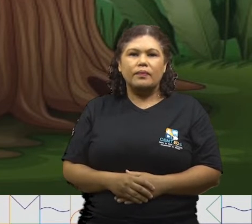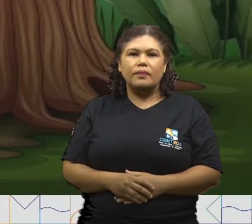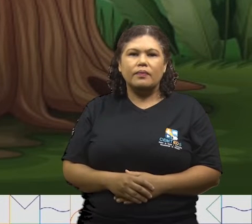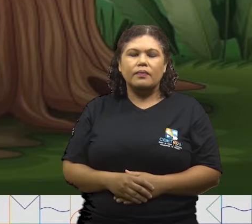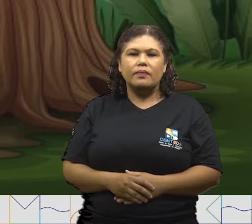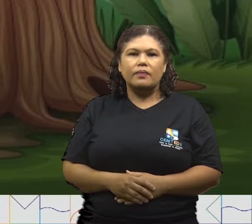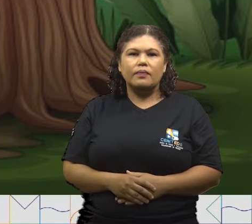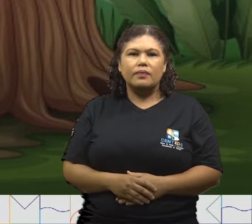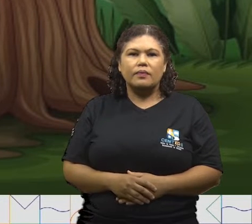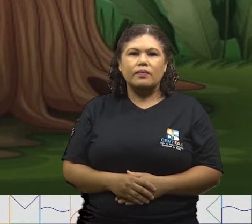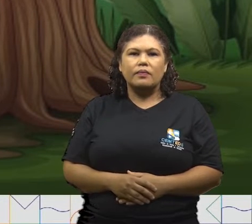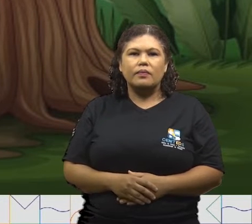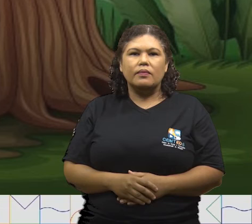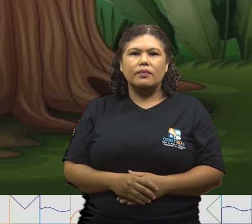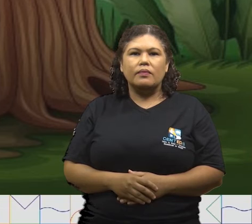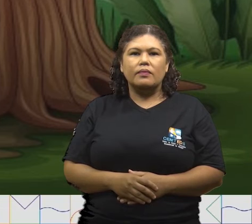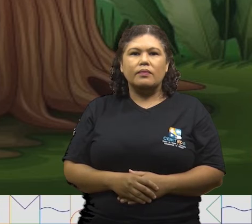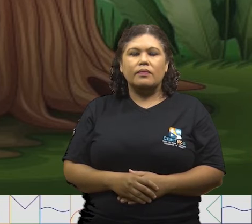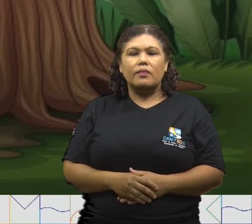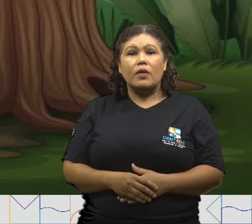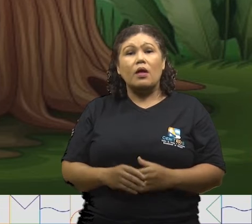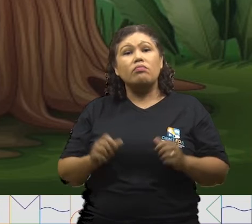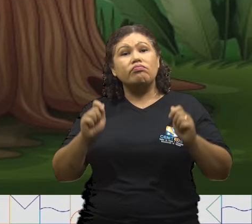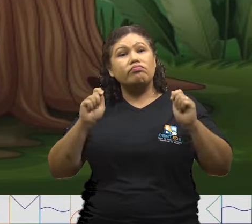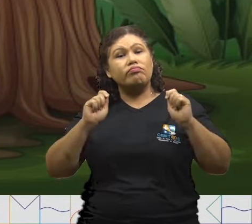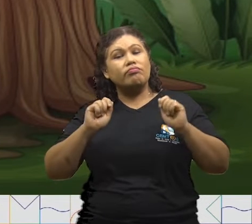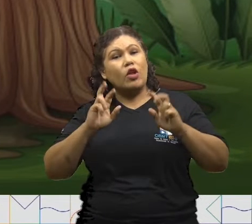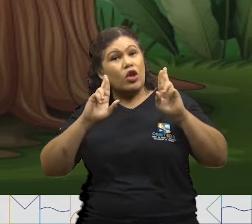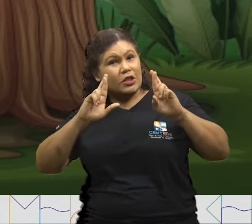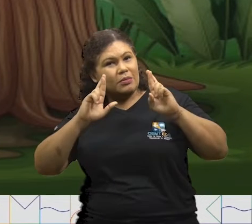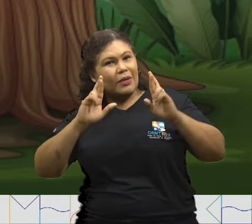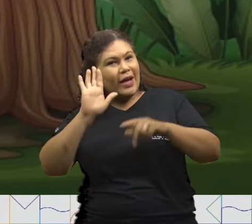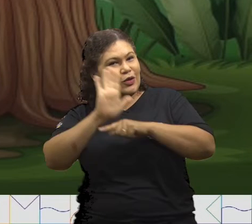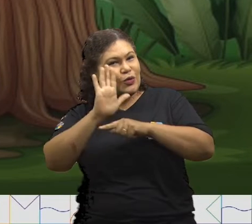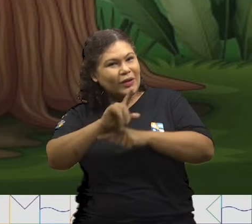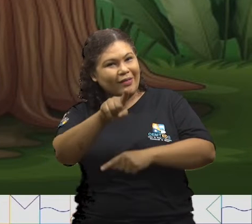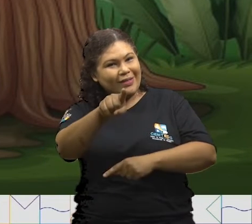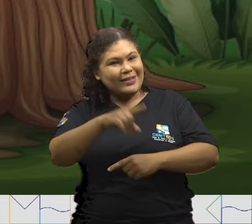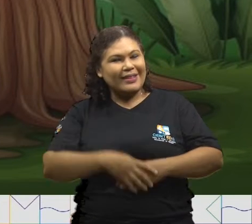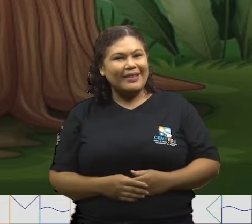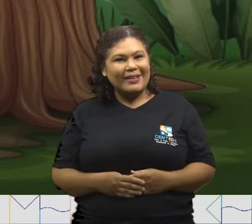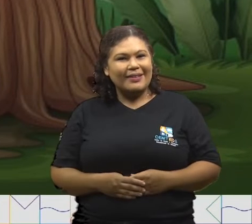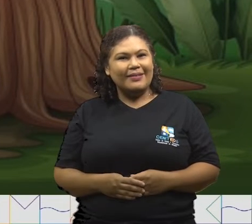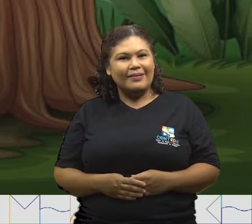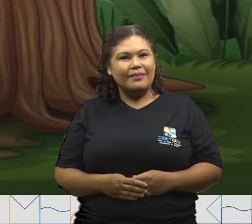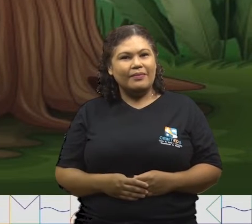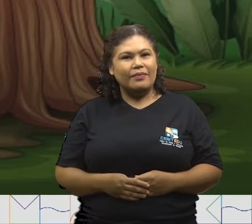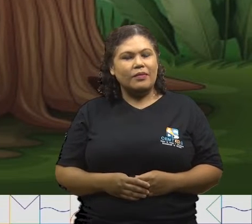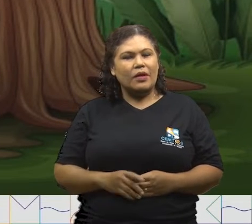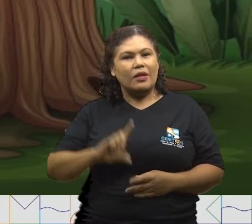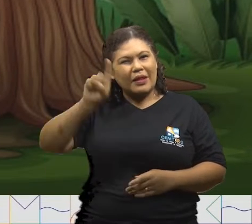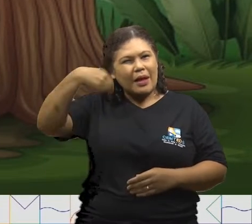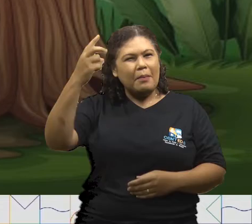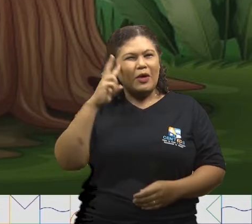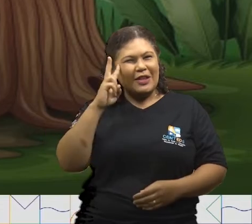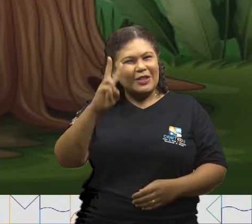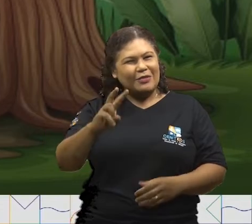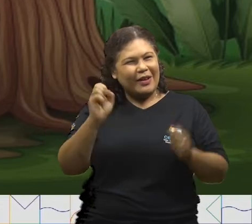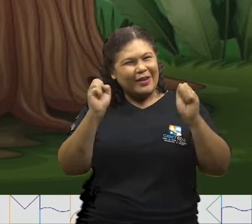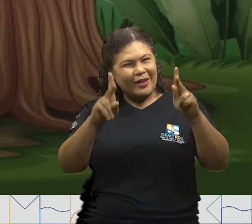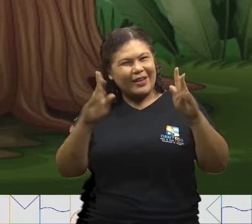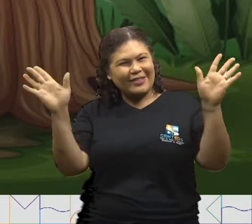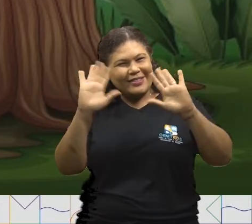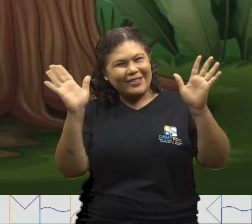de alimentos humanos. Espero ter ajudado! Eu vejo você por